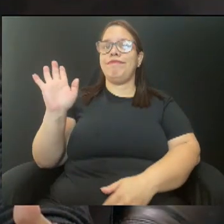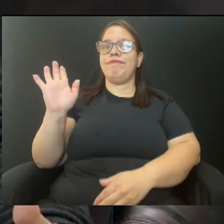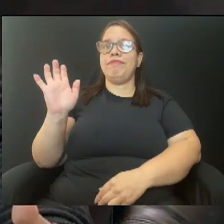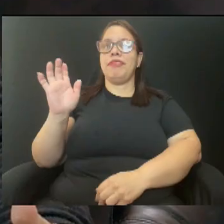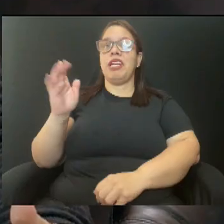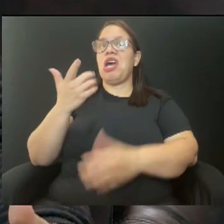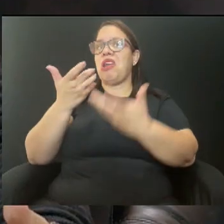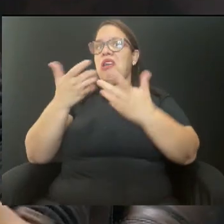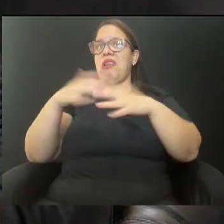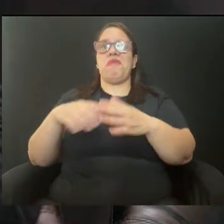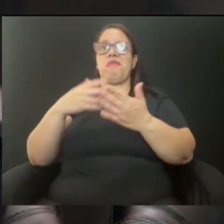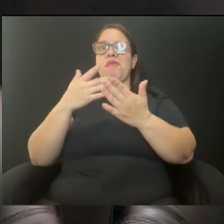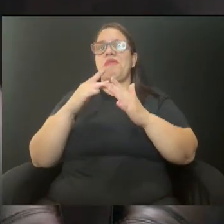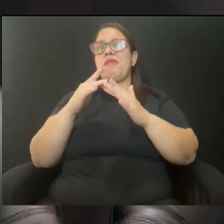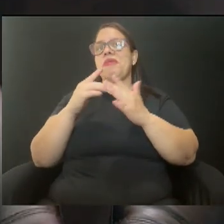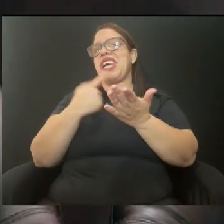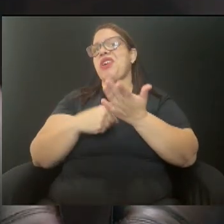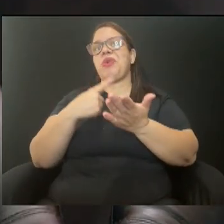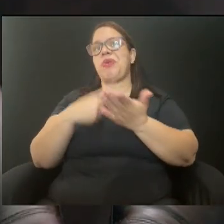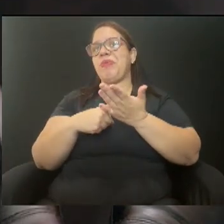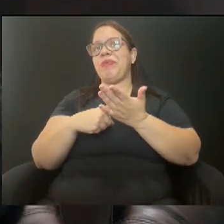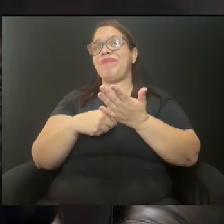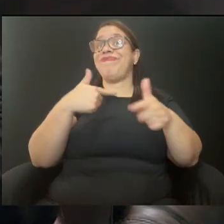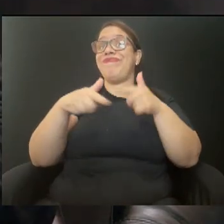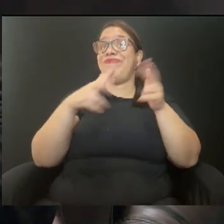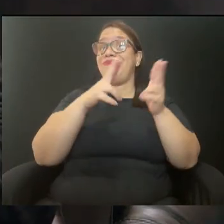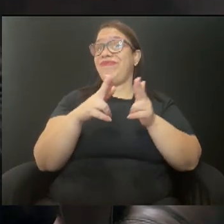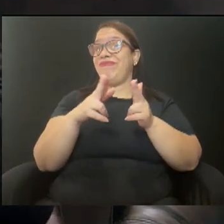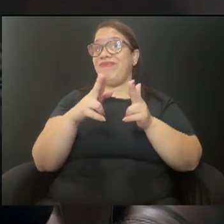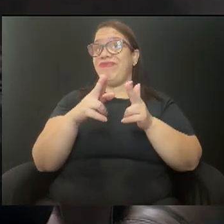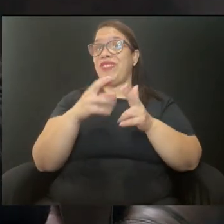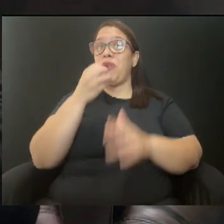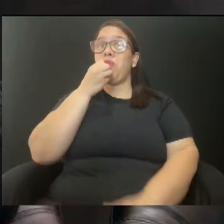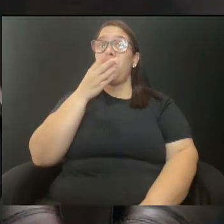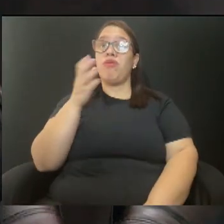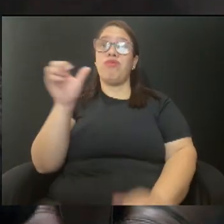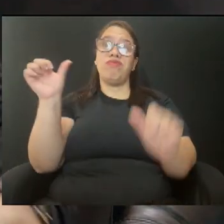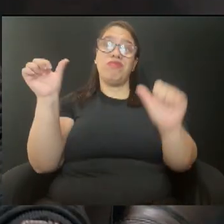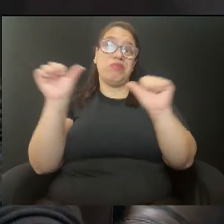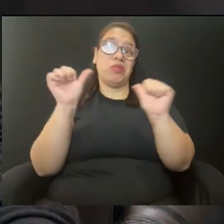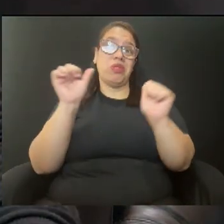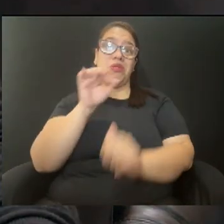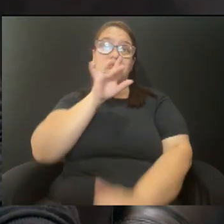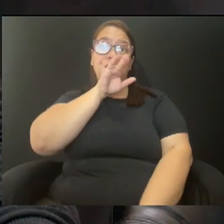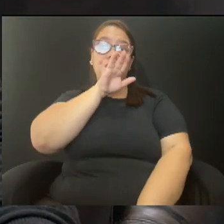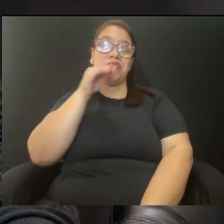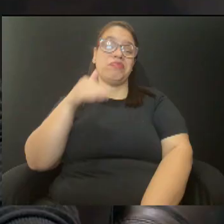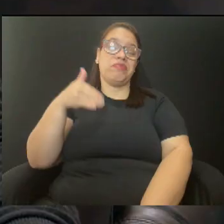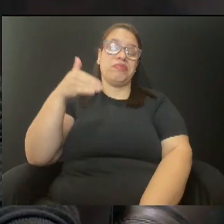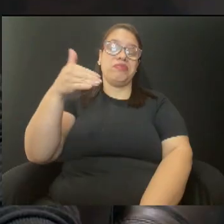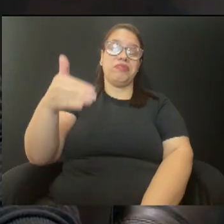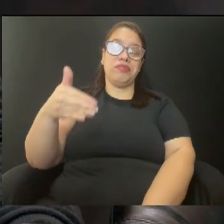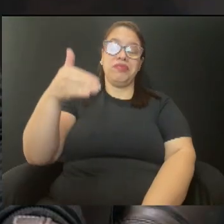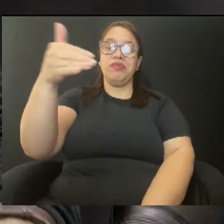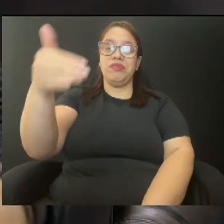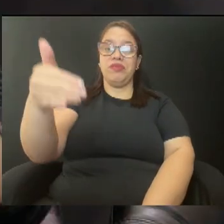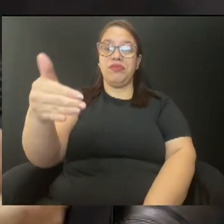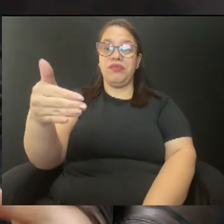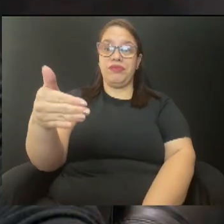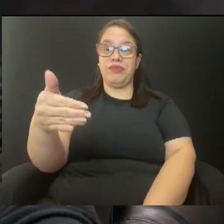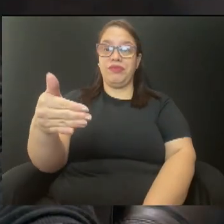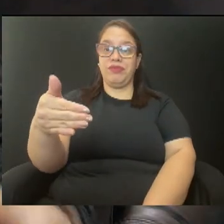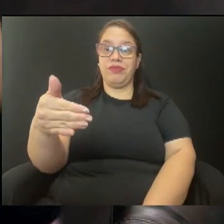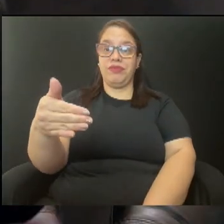a mesma coisa. A pessoa só quer o bônus, mas não vê o ônus, aquele processo que é levado em consideração, né? Muitas vezes